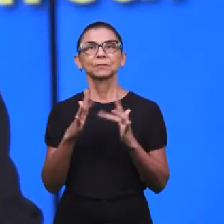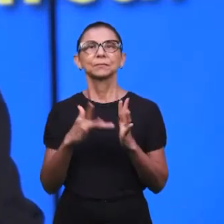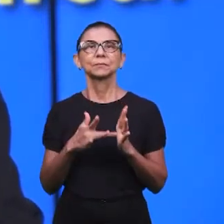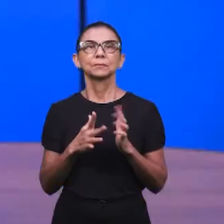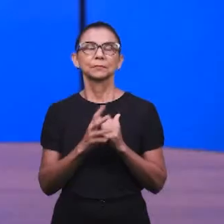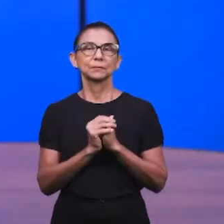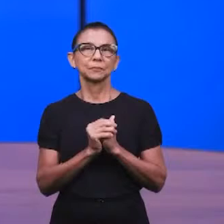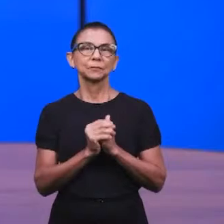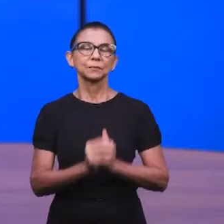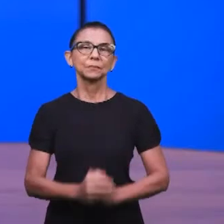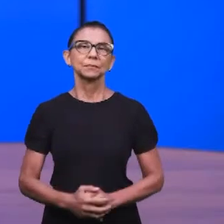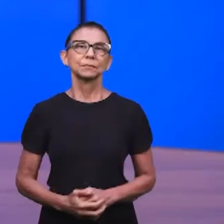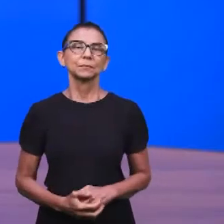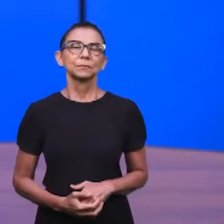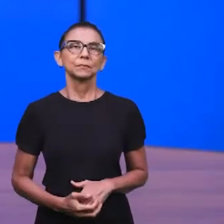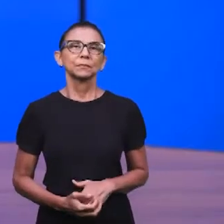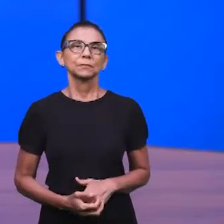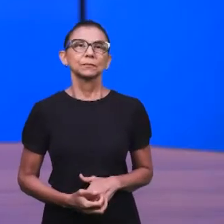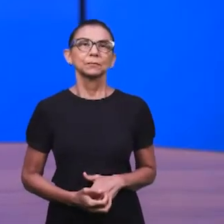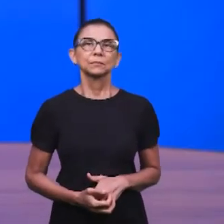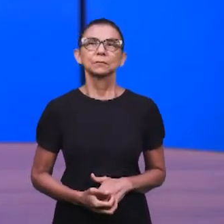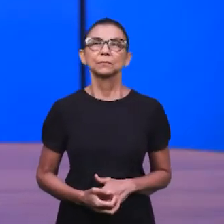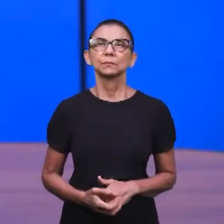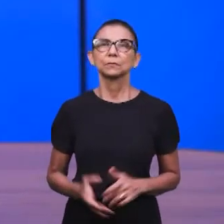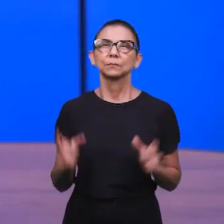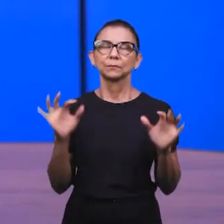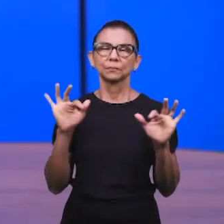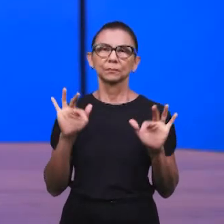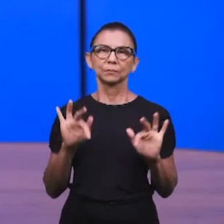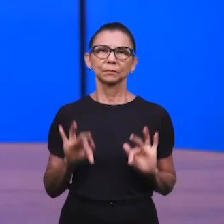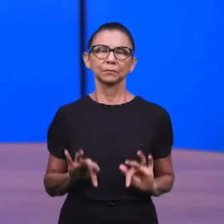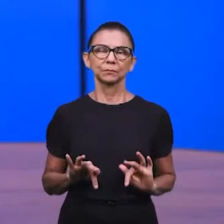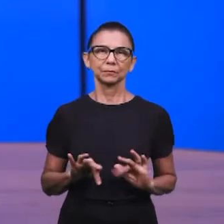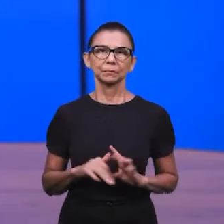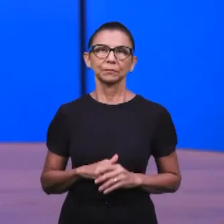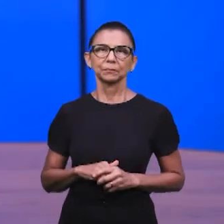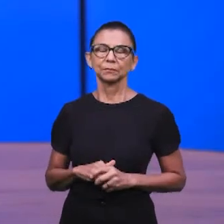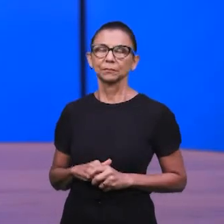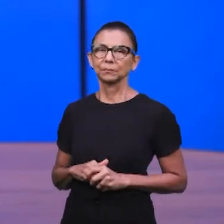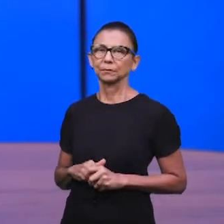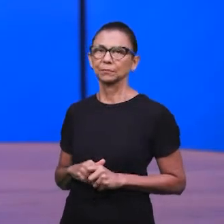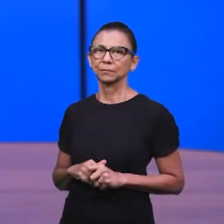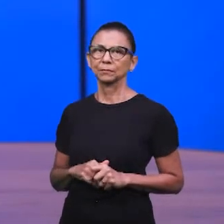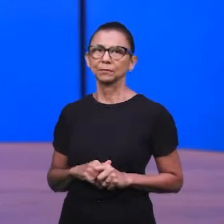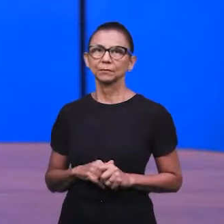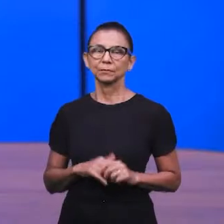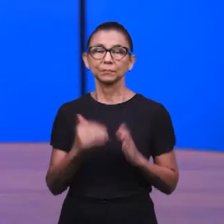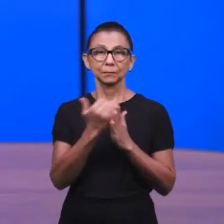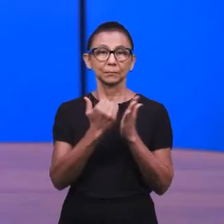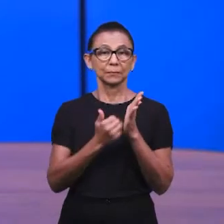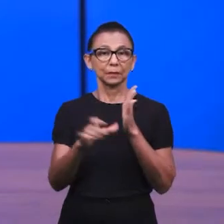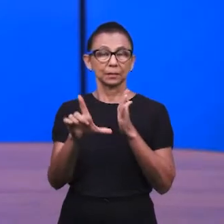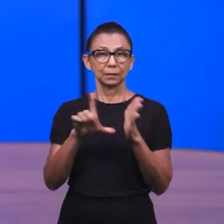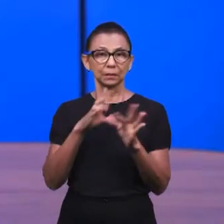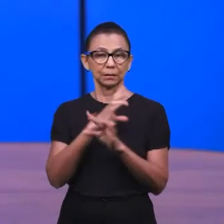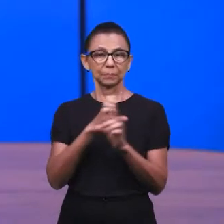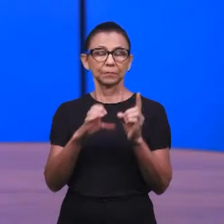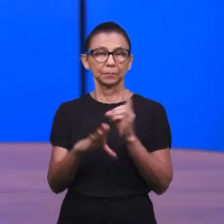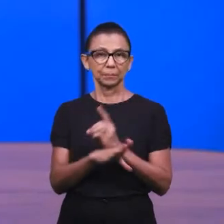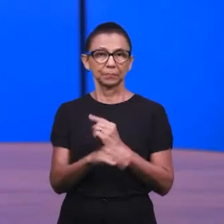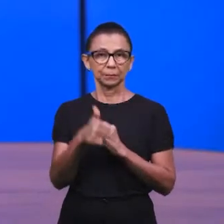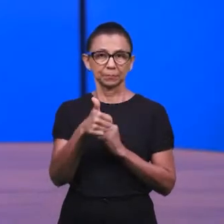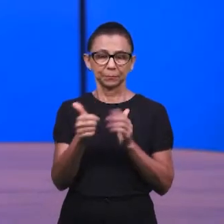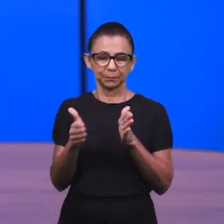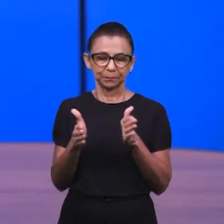a Jesus. Amém, irmão? Assim chegamos ao final, né, da nossa programação que antecipa a Escola Bíblica, né?